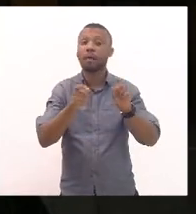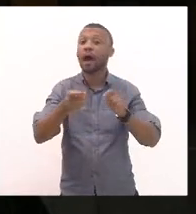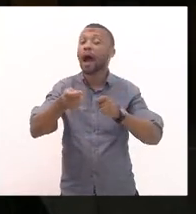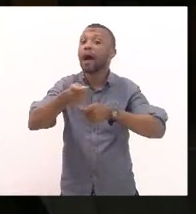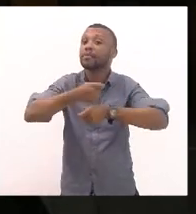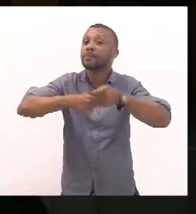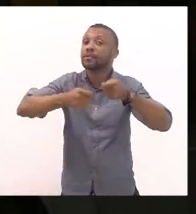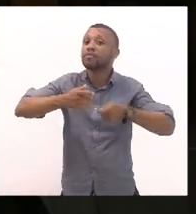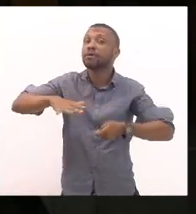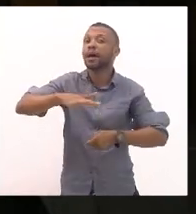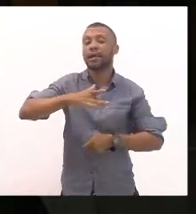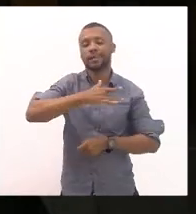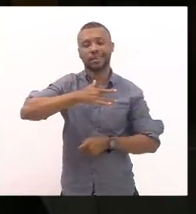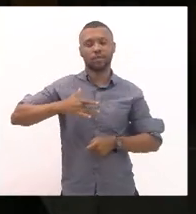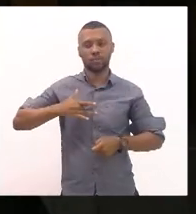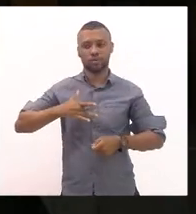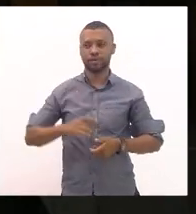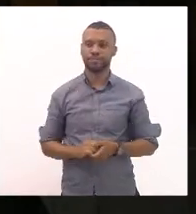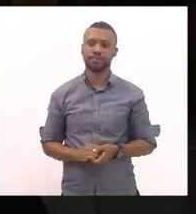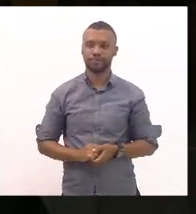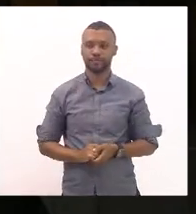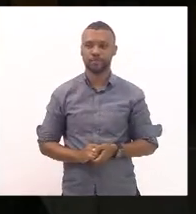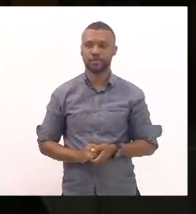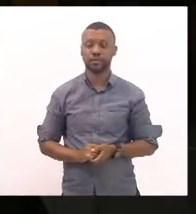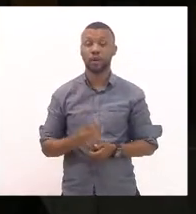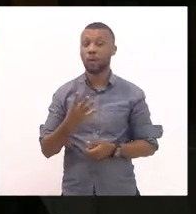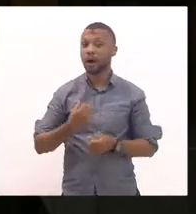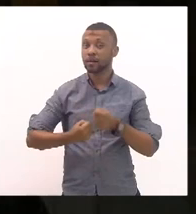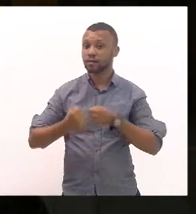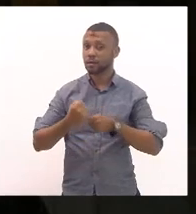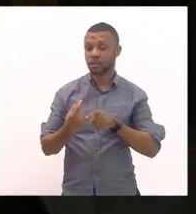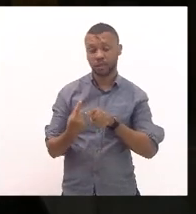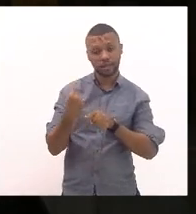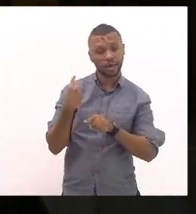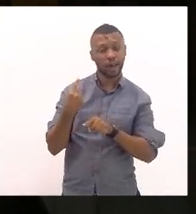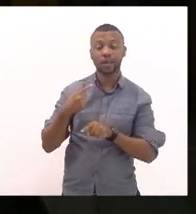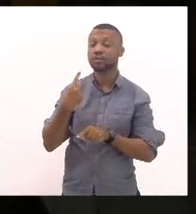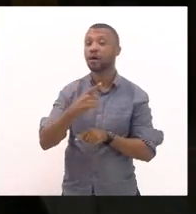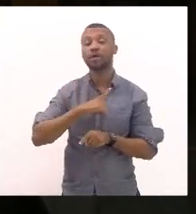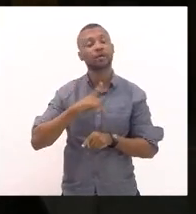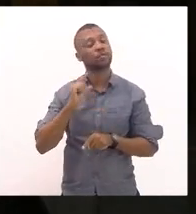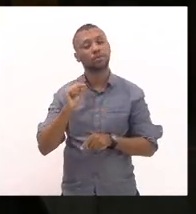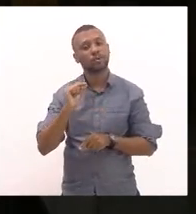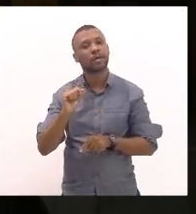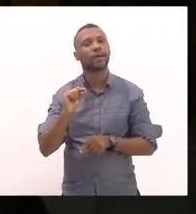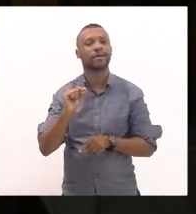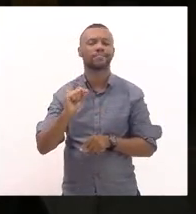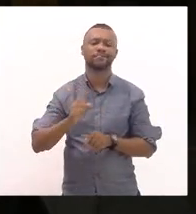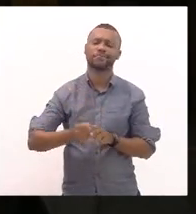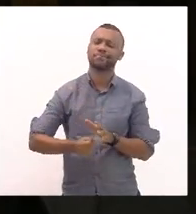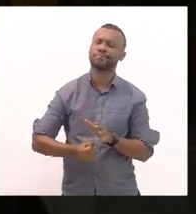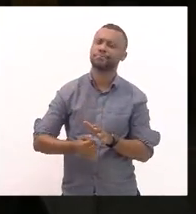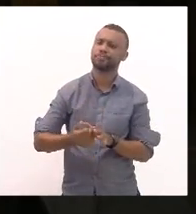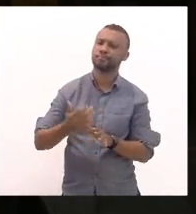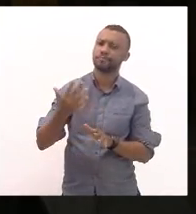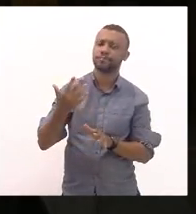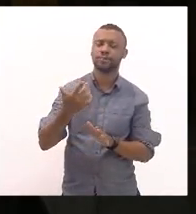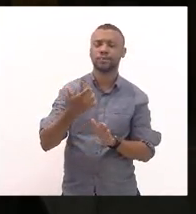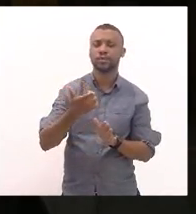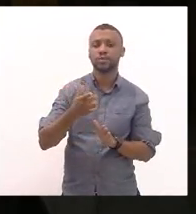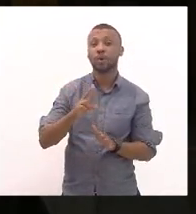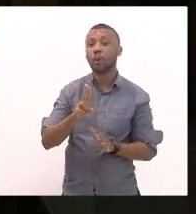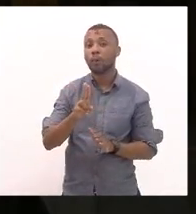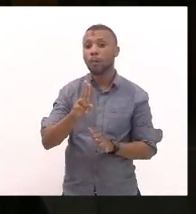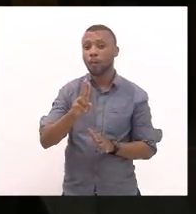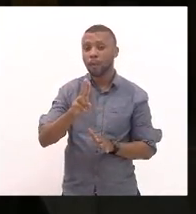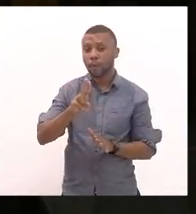da Saúde da cidade porque há 4 anos atrás nós temos dezenas e dezenas de unidades